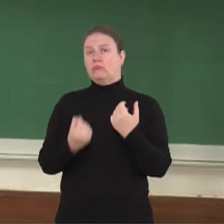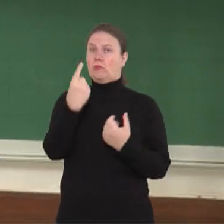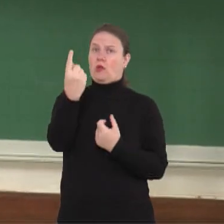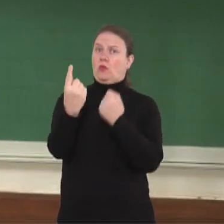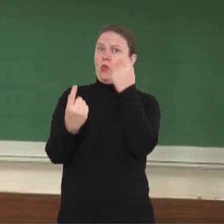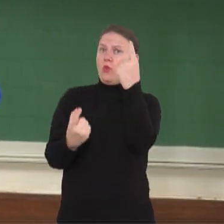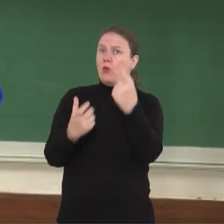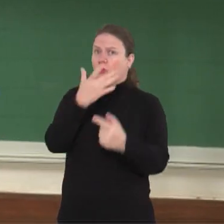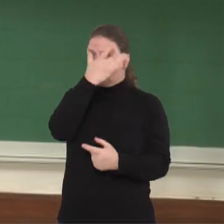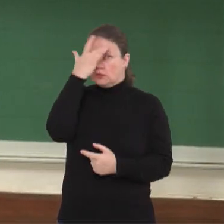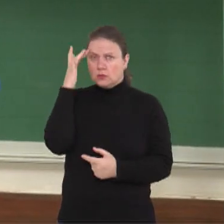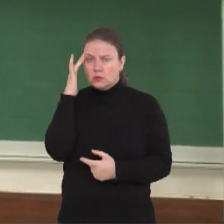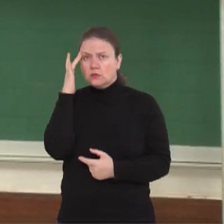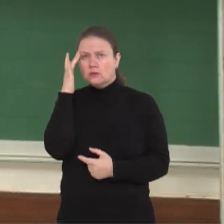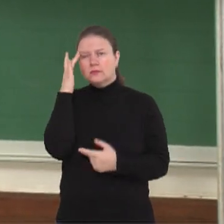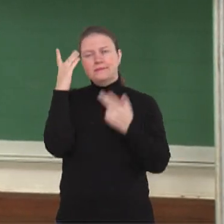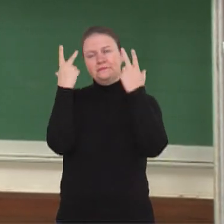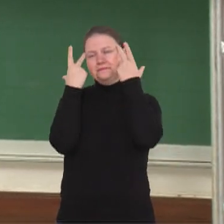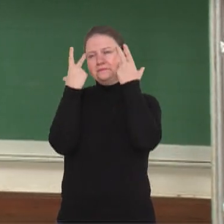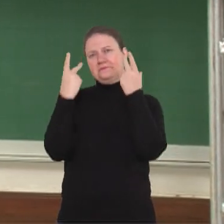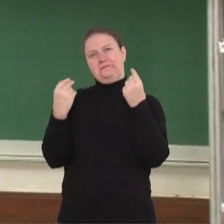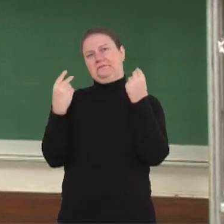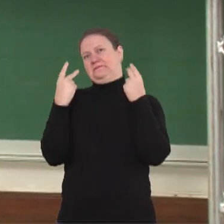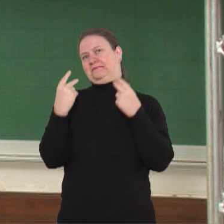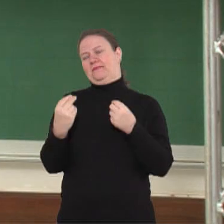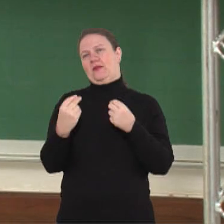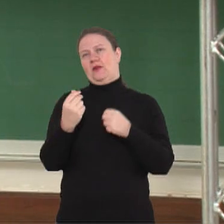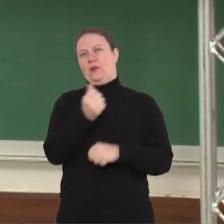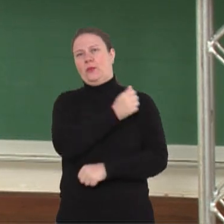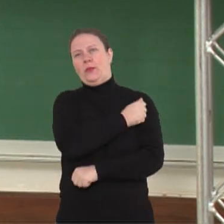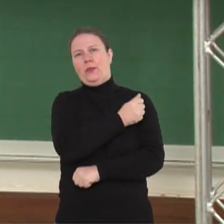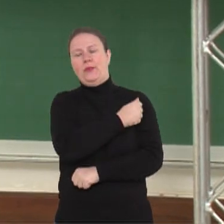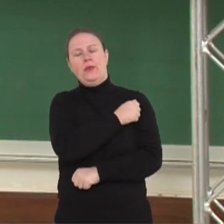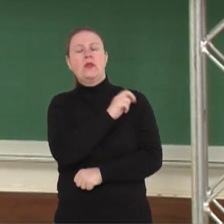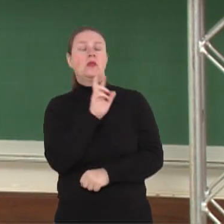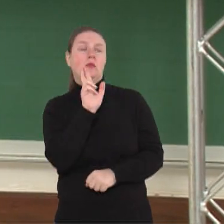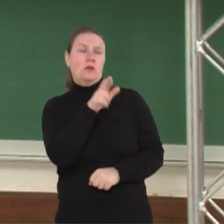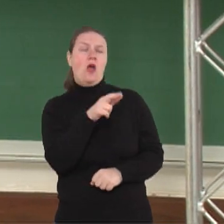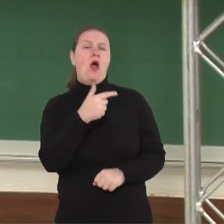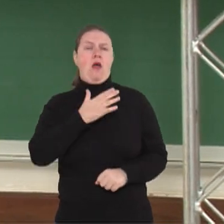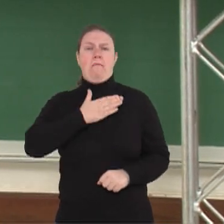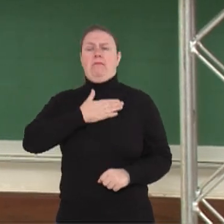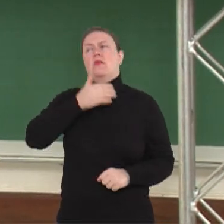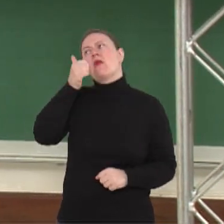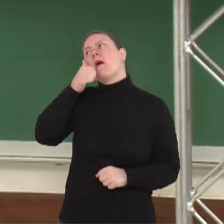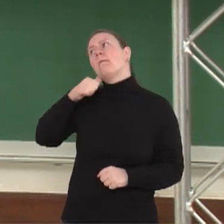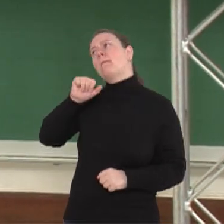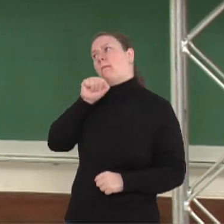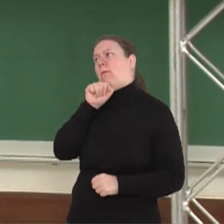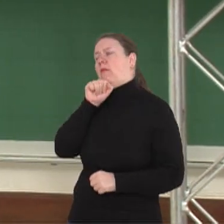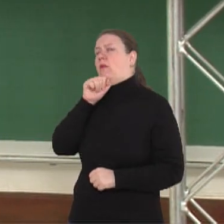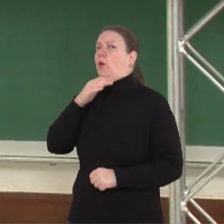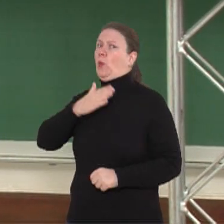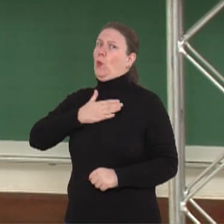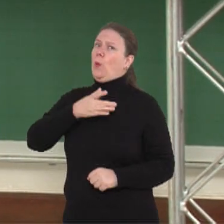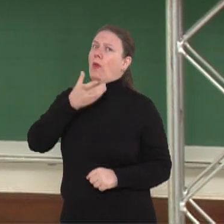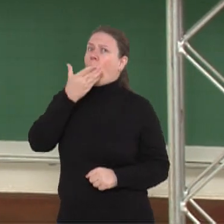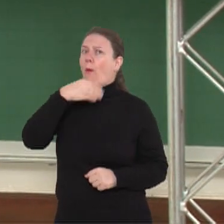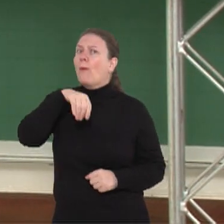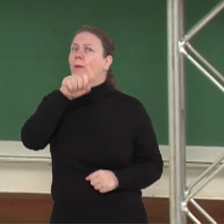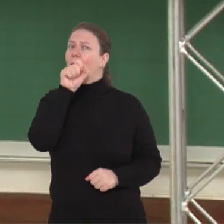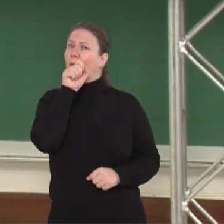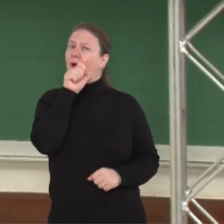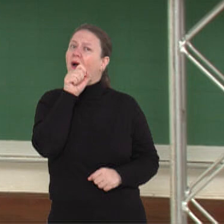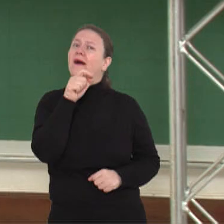comum alguns alunos, quando eu faço esse tipo de pergunta, dizer assim, minha mãe é minha inspiração, o meu pai. Legal, eu acho que